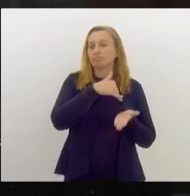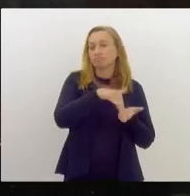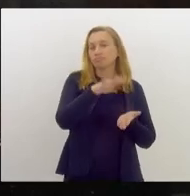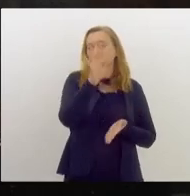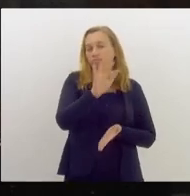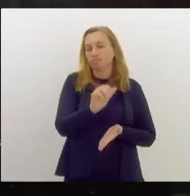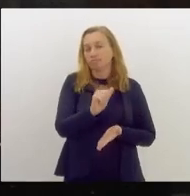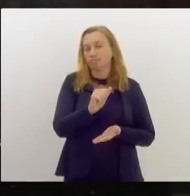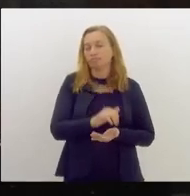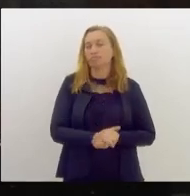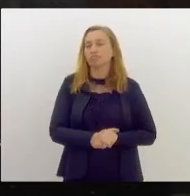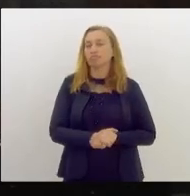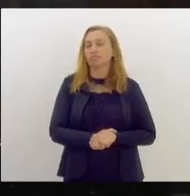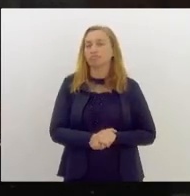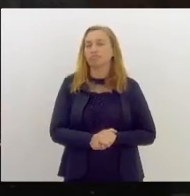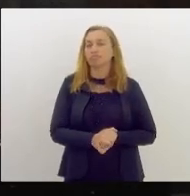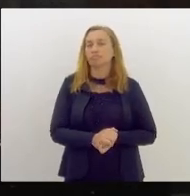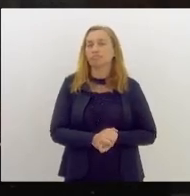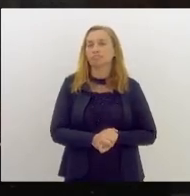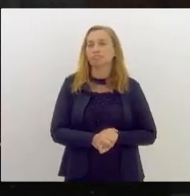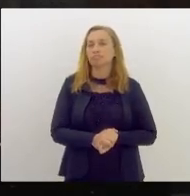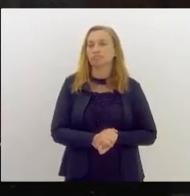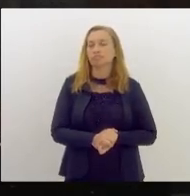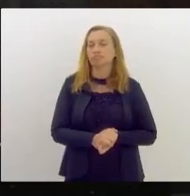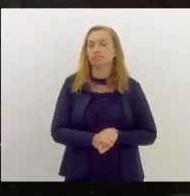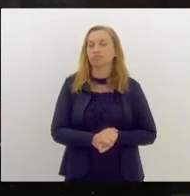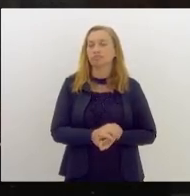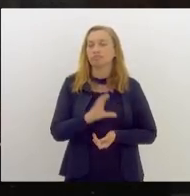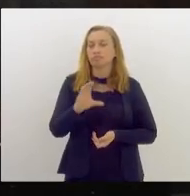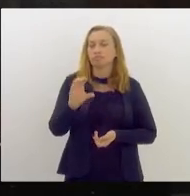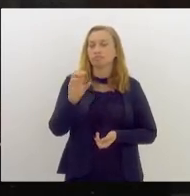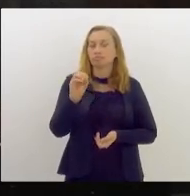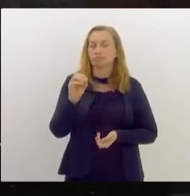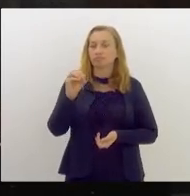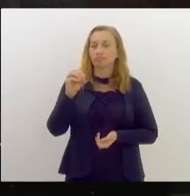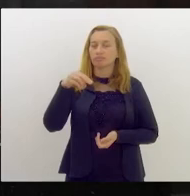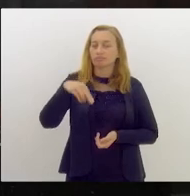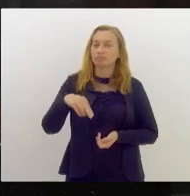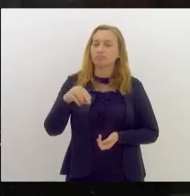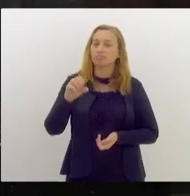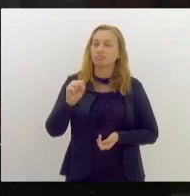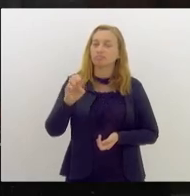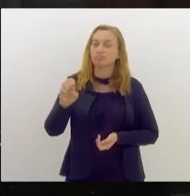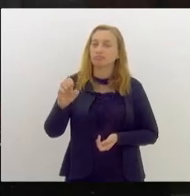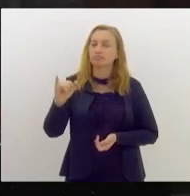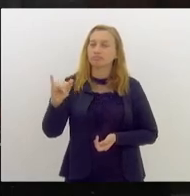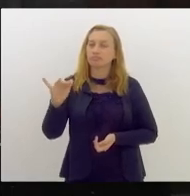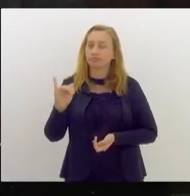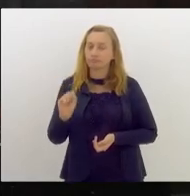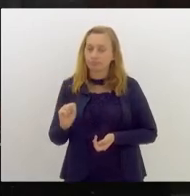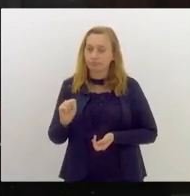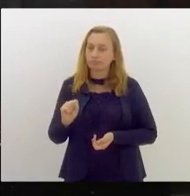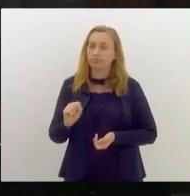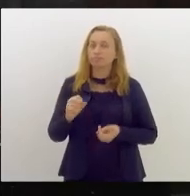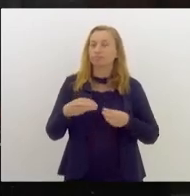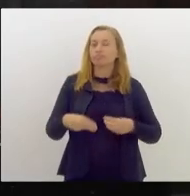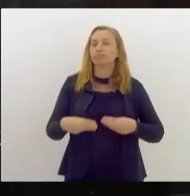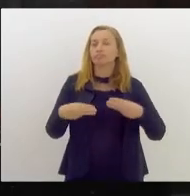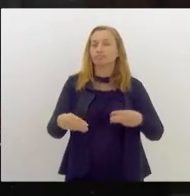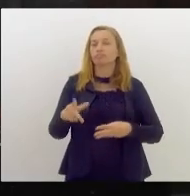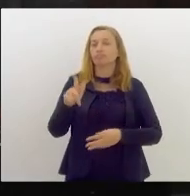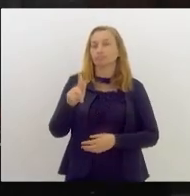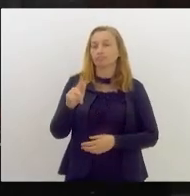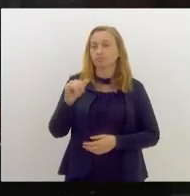fazenda chamado consefaz e o ministro Gilmar Mendes tá tentando